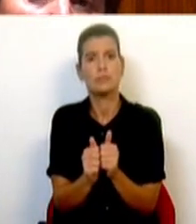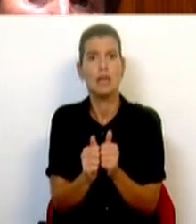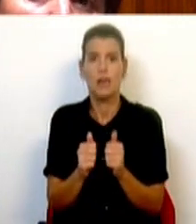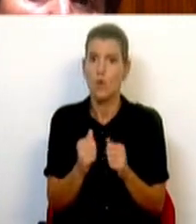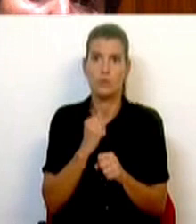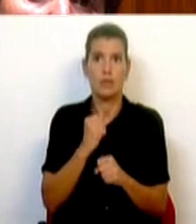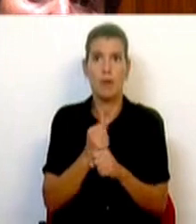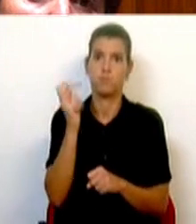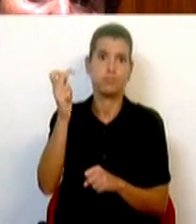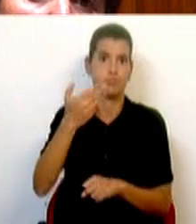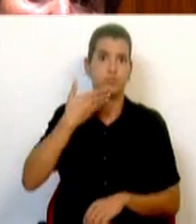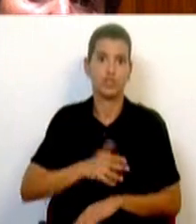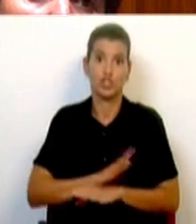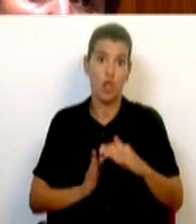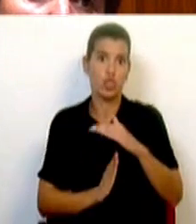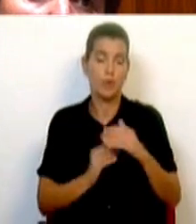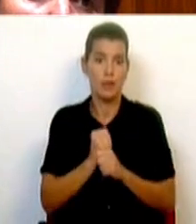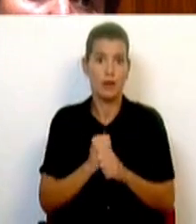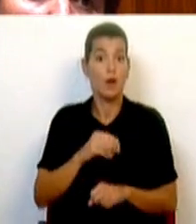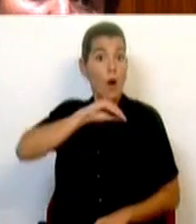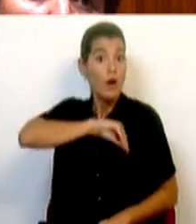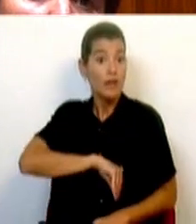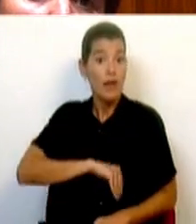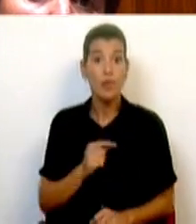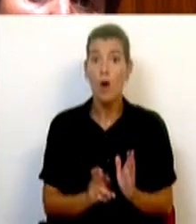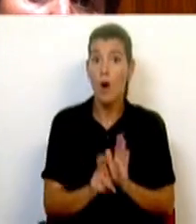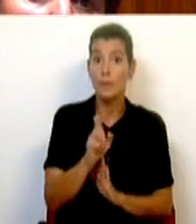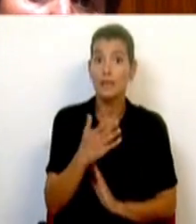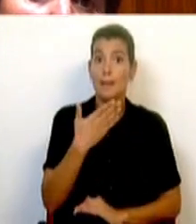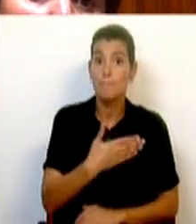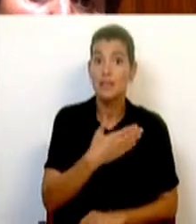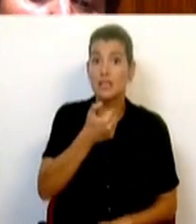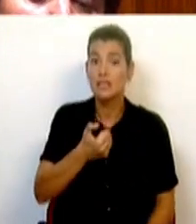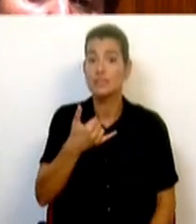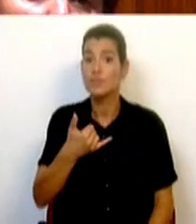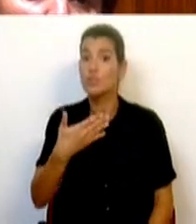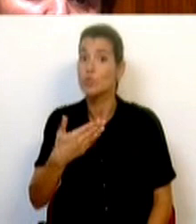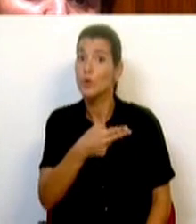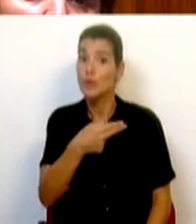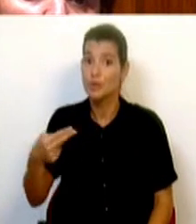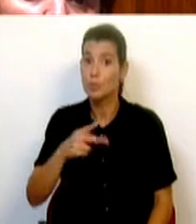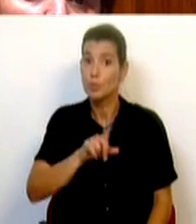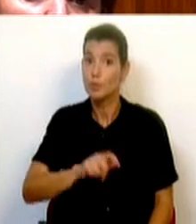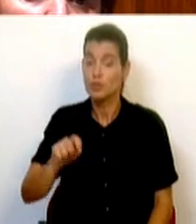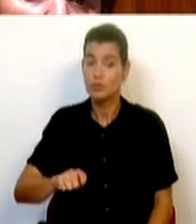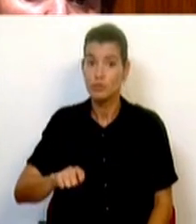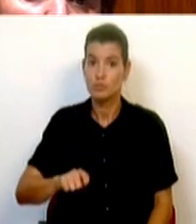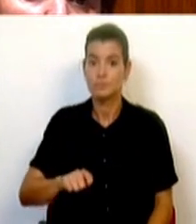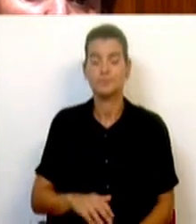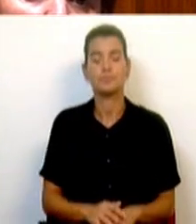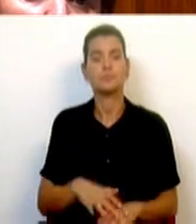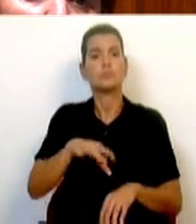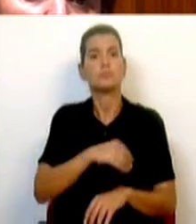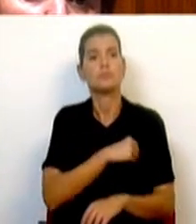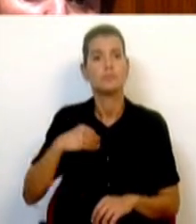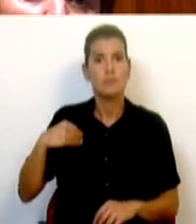no topo da carreira, terá um aumento salarial de 1.521 euros por mês. Os